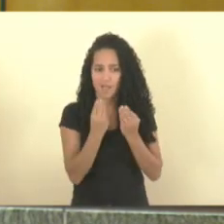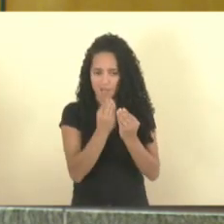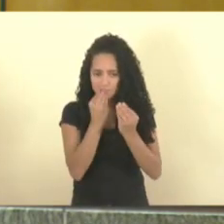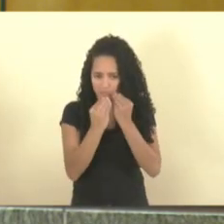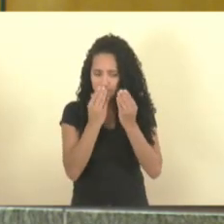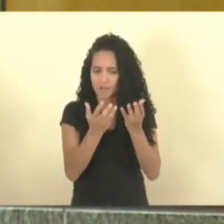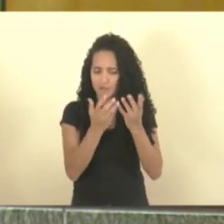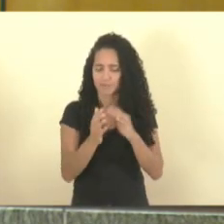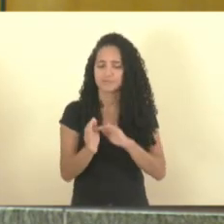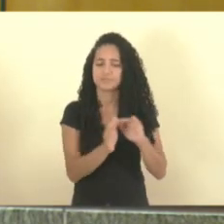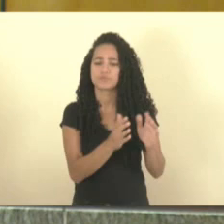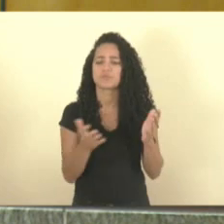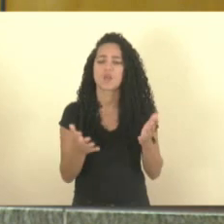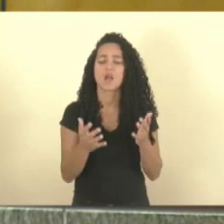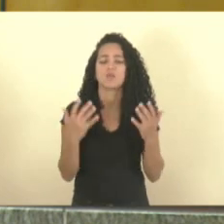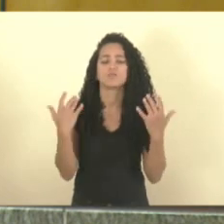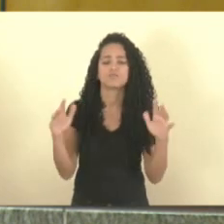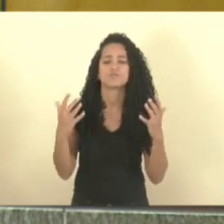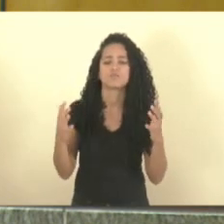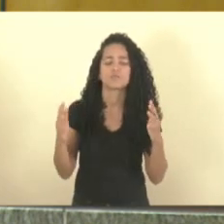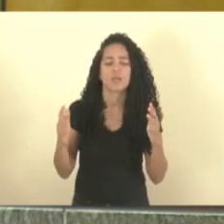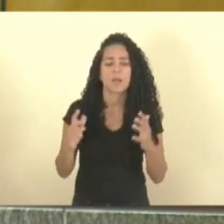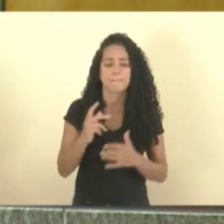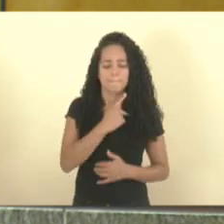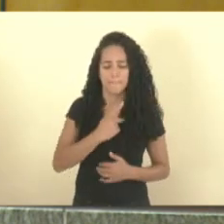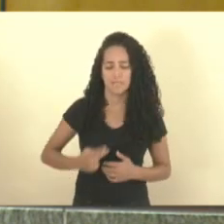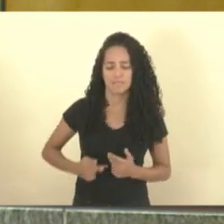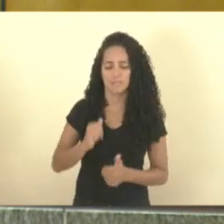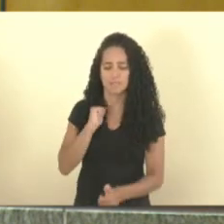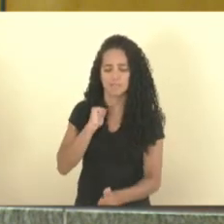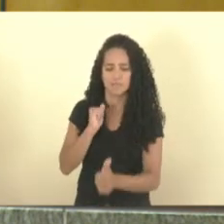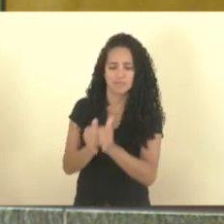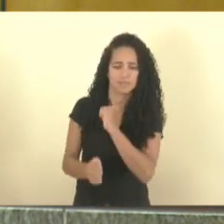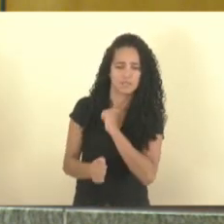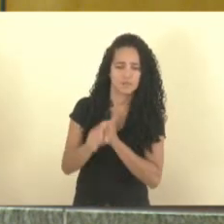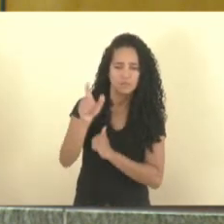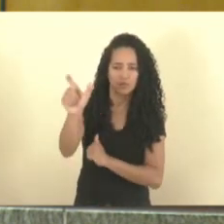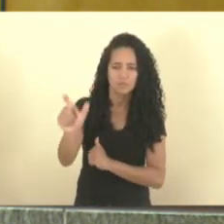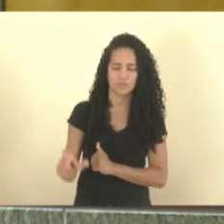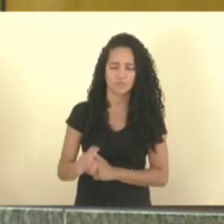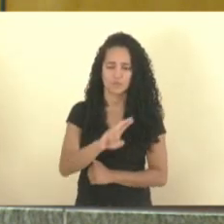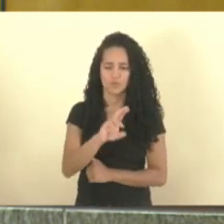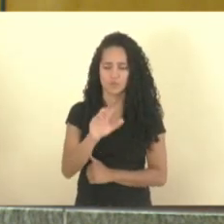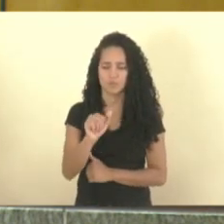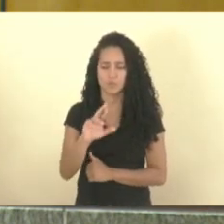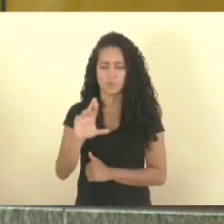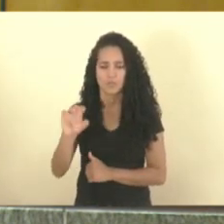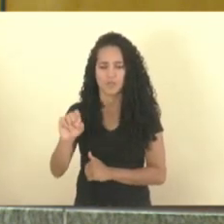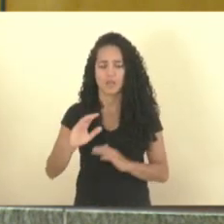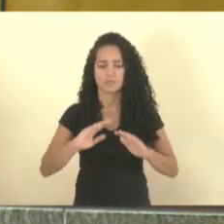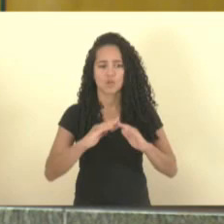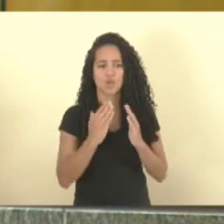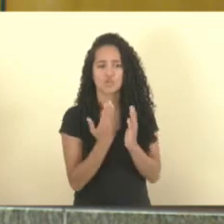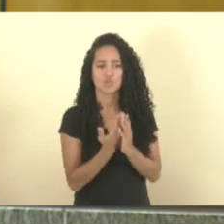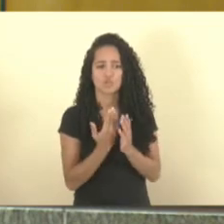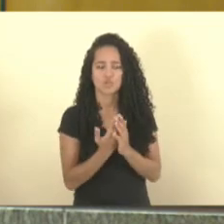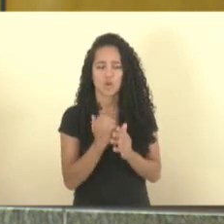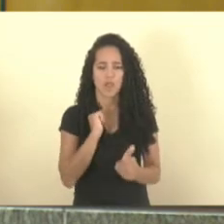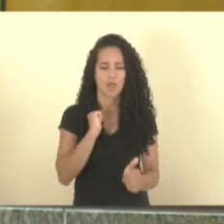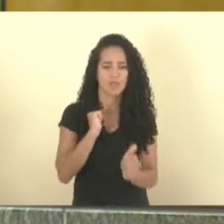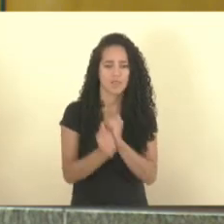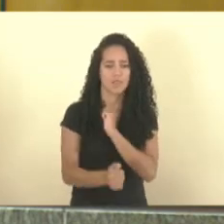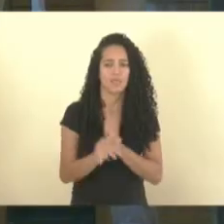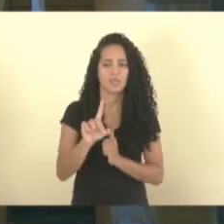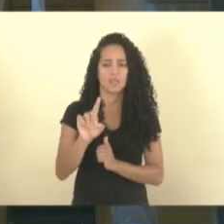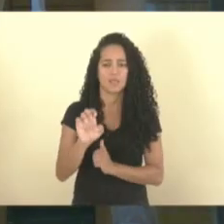aqui o presidente da Desportiva, Carlos Faria. Muito obrigado pela presença aí dos alunos da Escolinha da Desportiva.